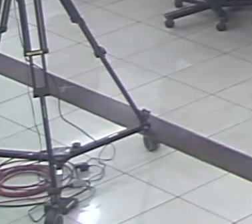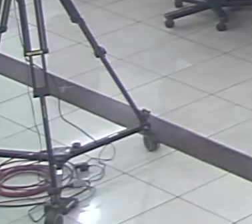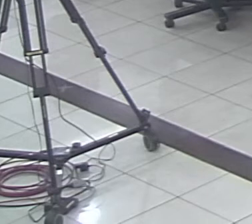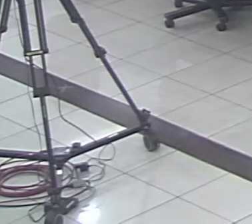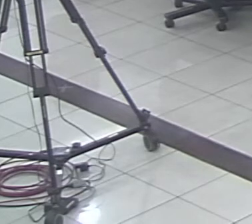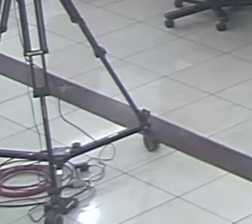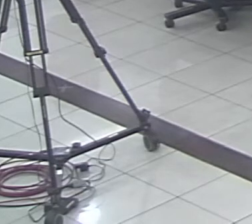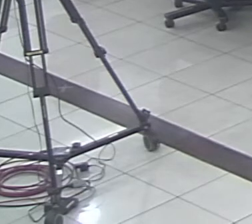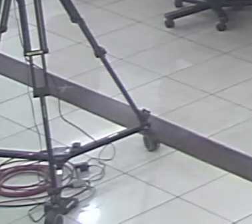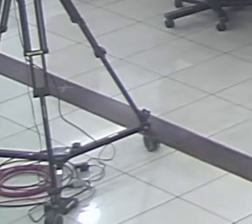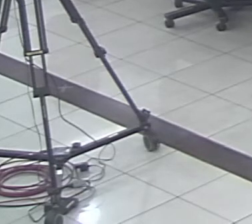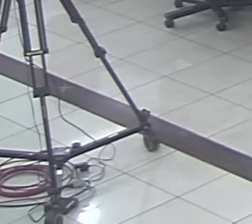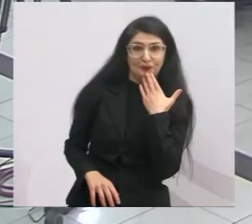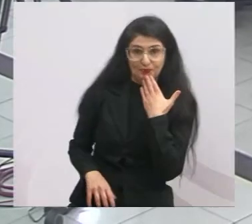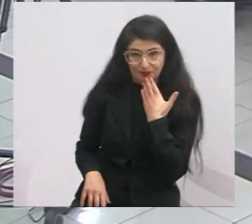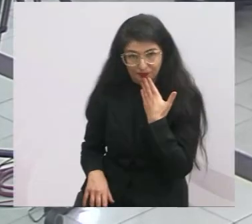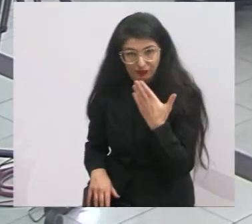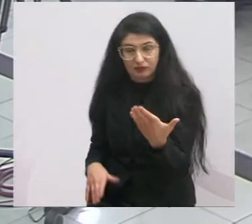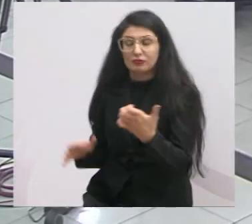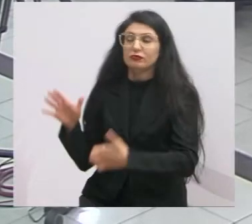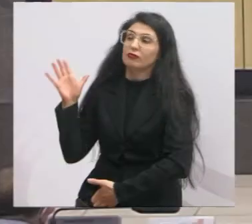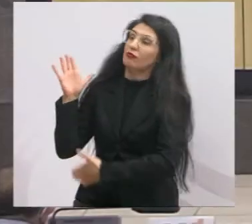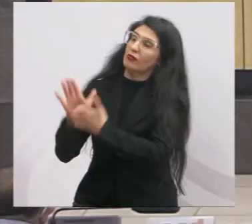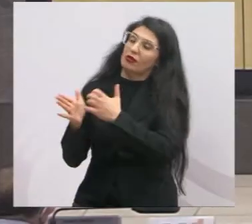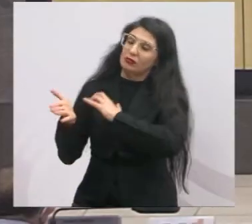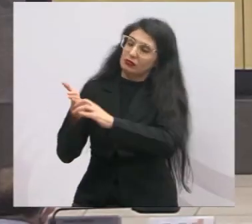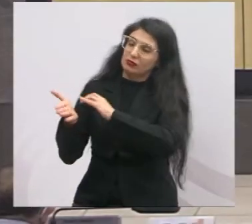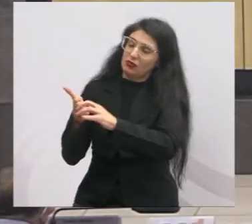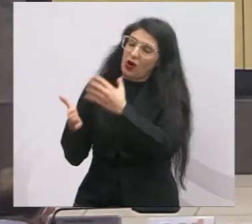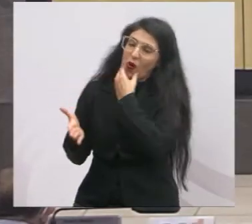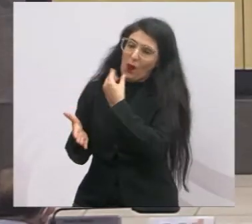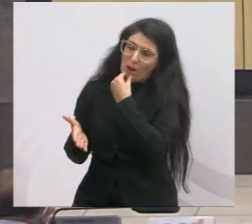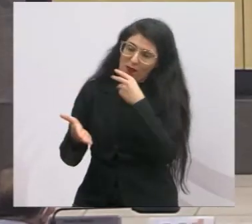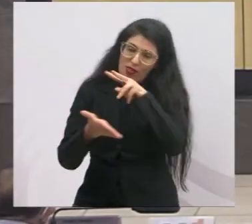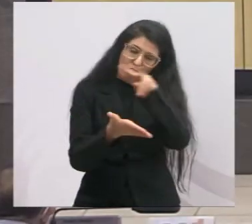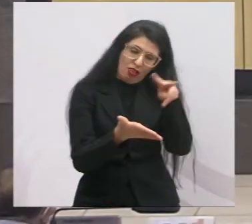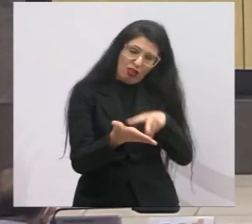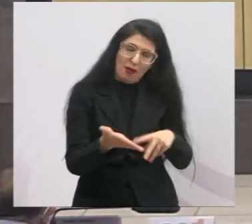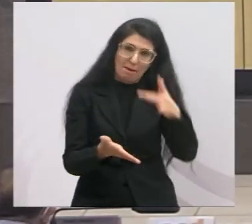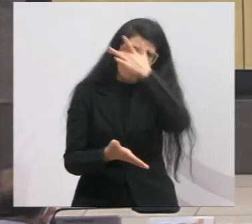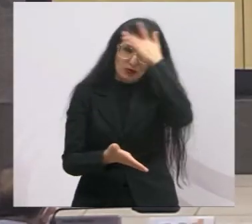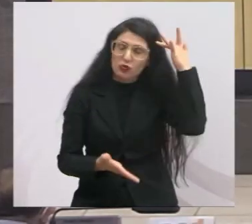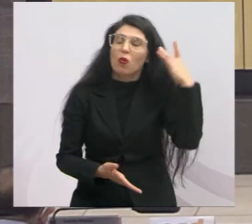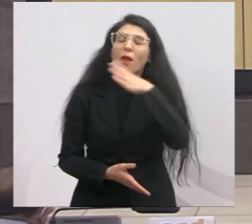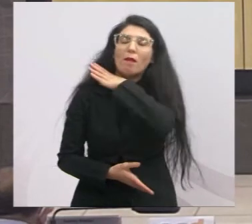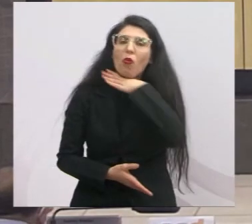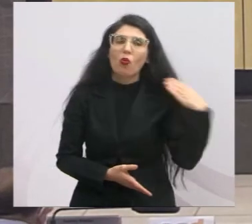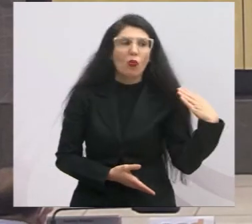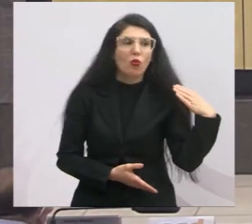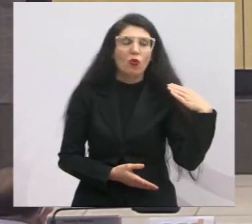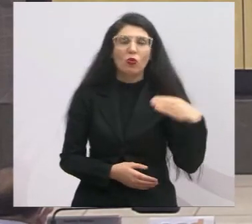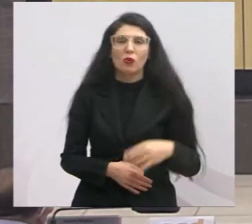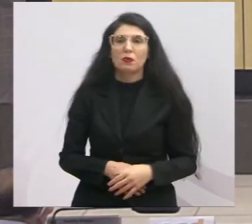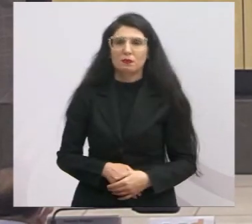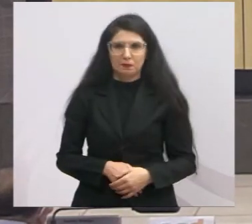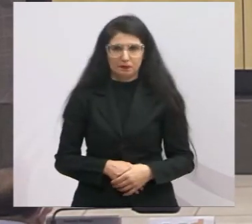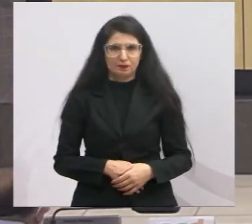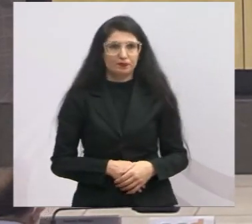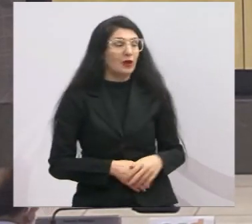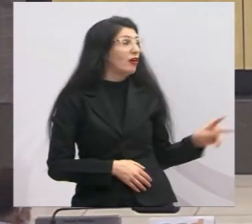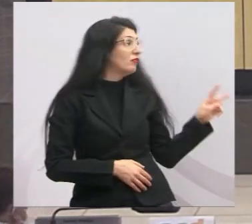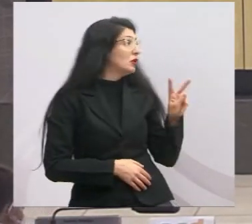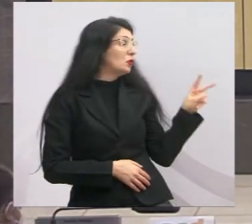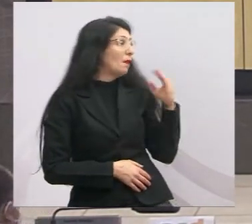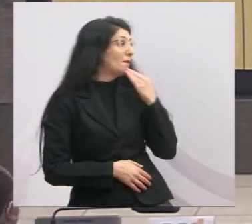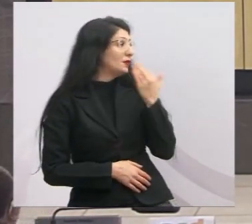troca de postes de madeira que apresenta risco de queda em razão de sua base estar comprometida pela ação de cupins na Rua Luiz Carlos Martins Pena,